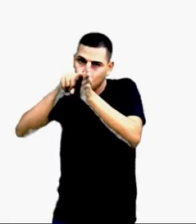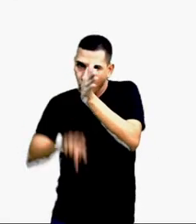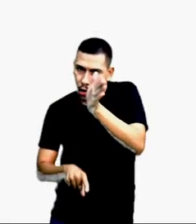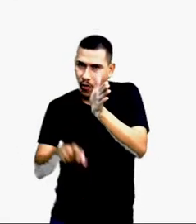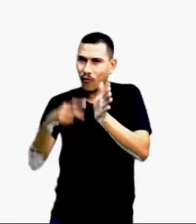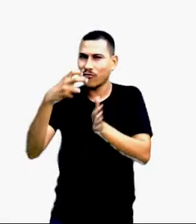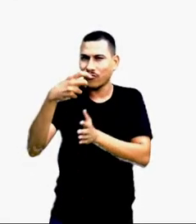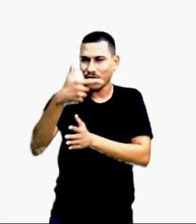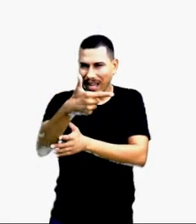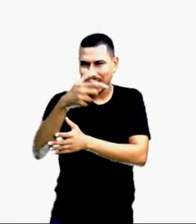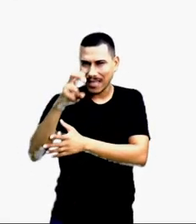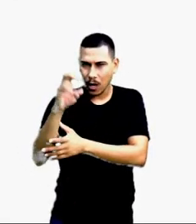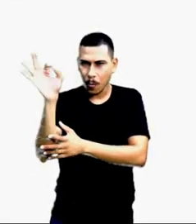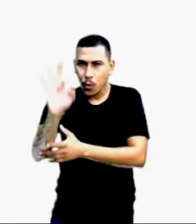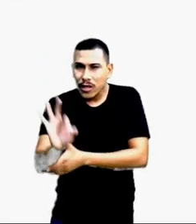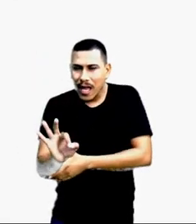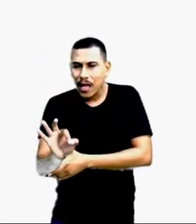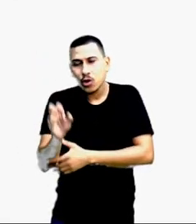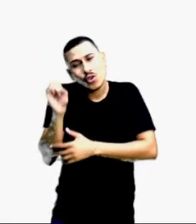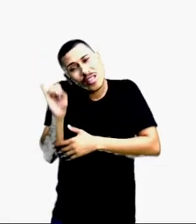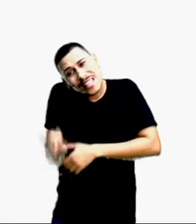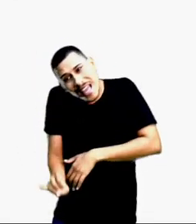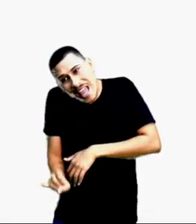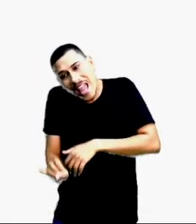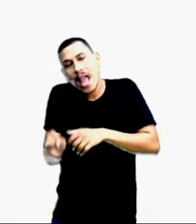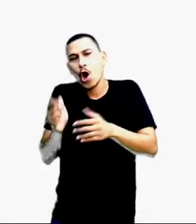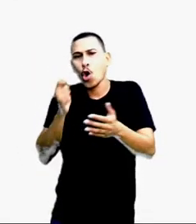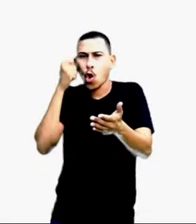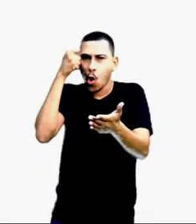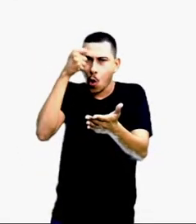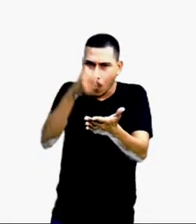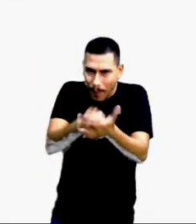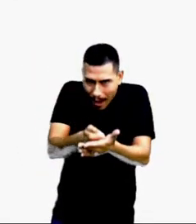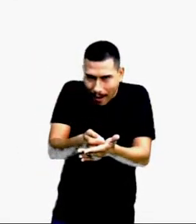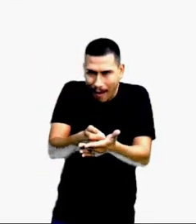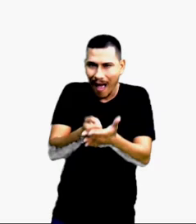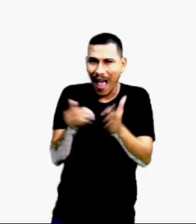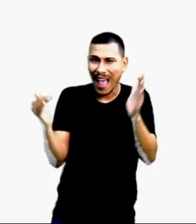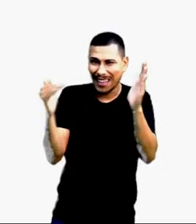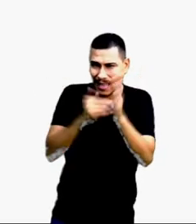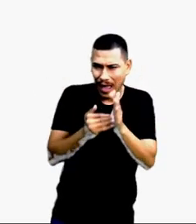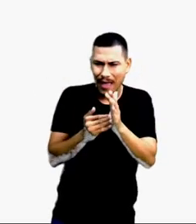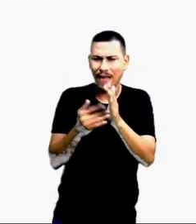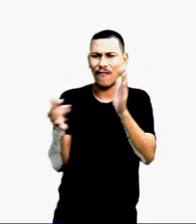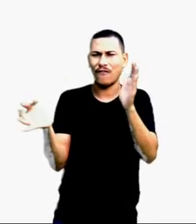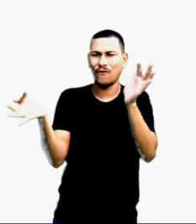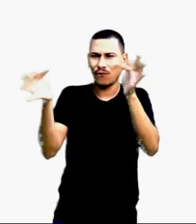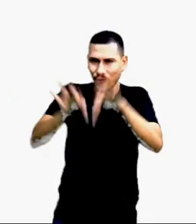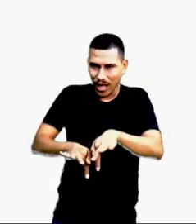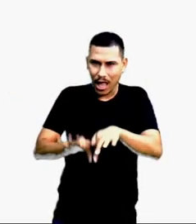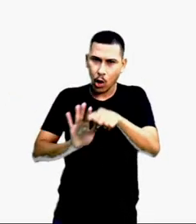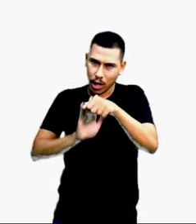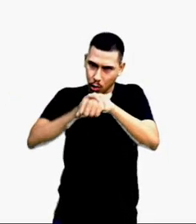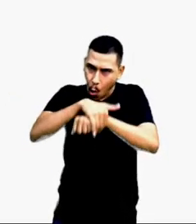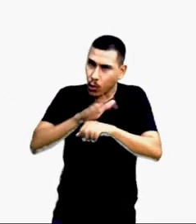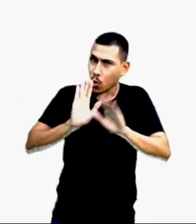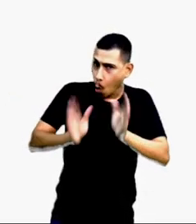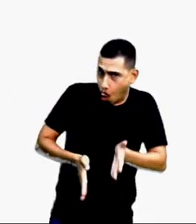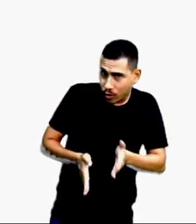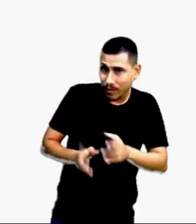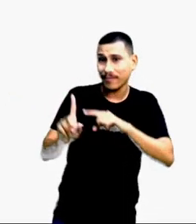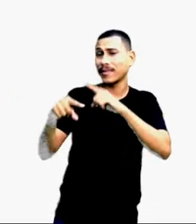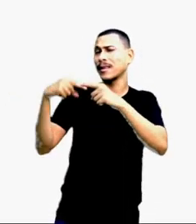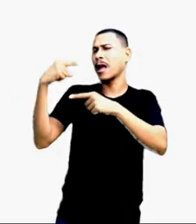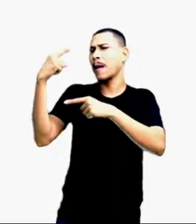se ela finalizar compra até o final da noite de hoje quer dizer que fico passado esse horário